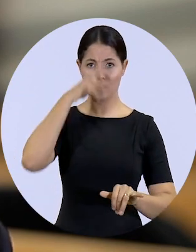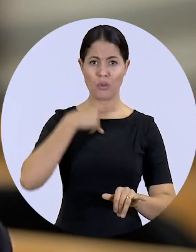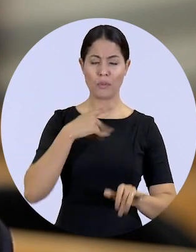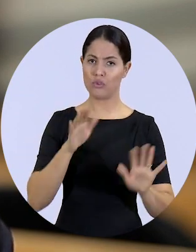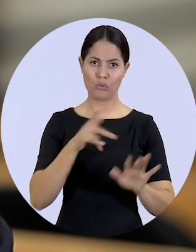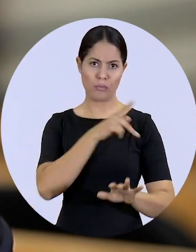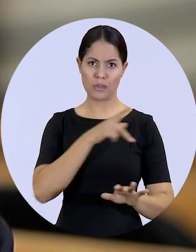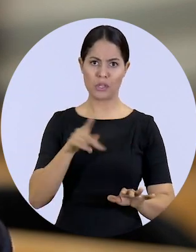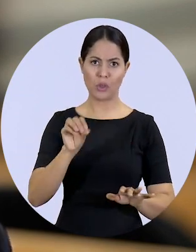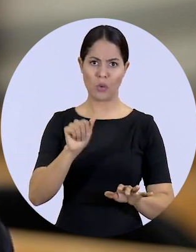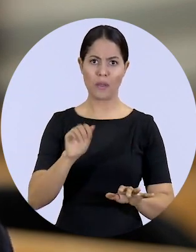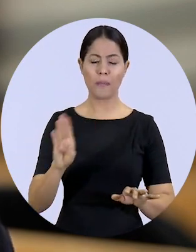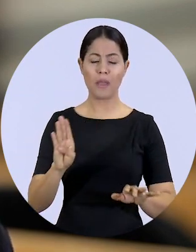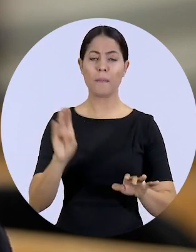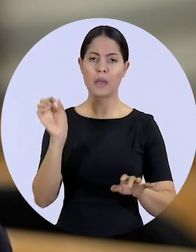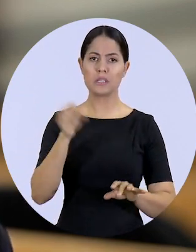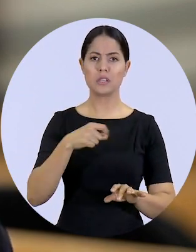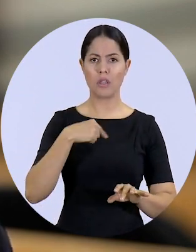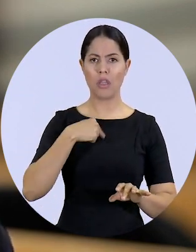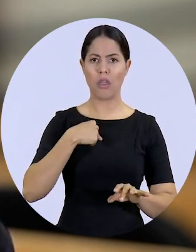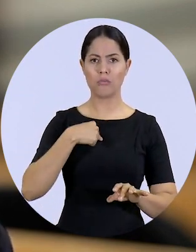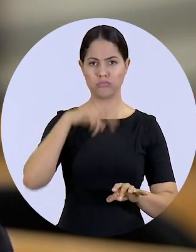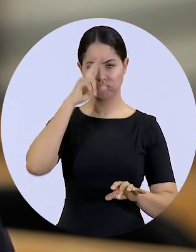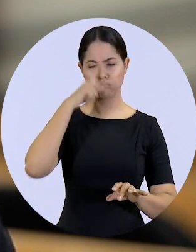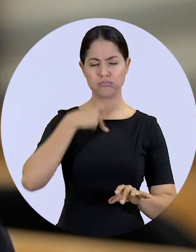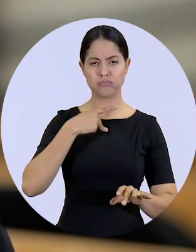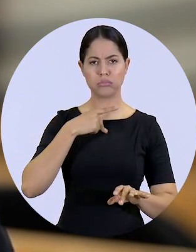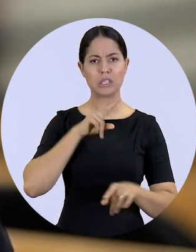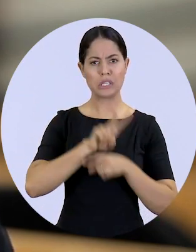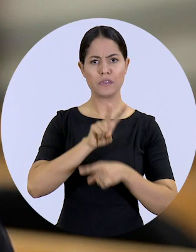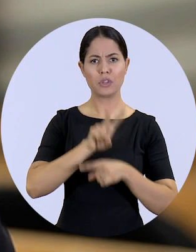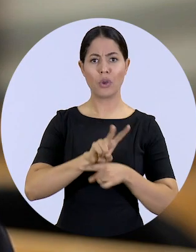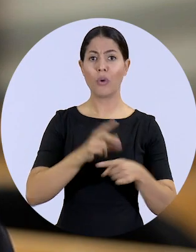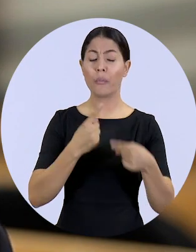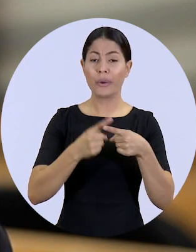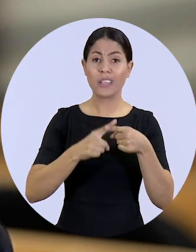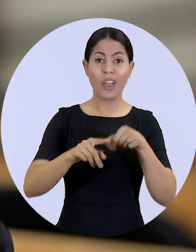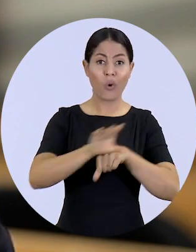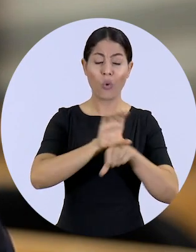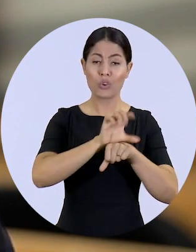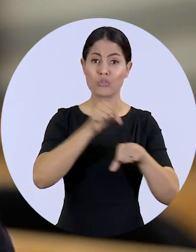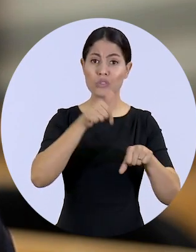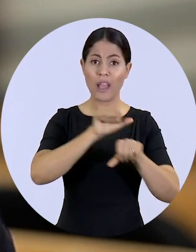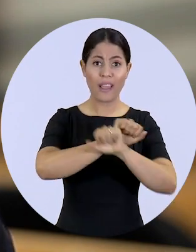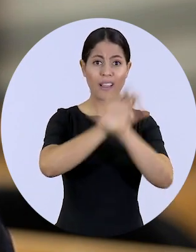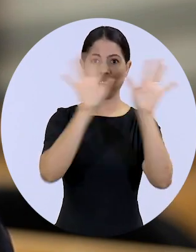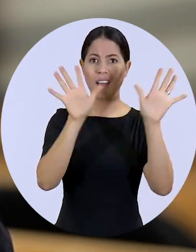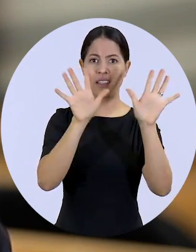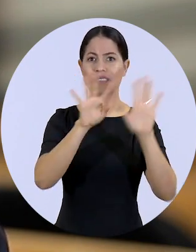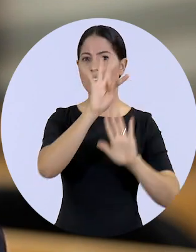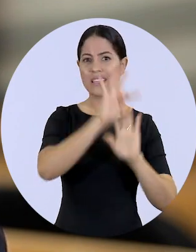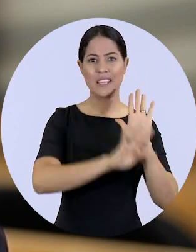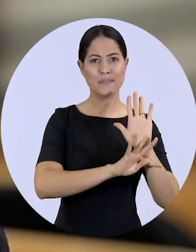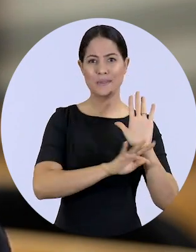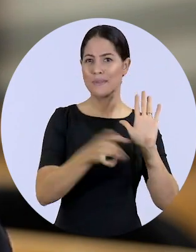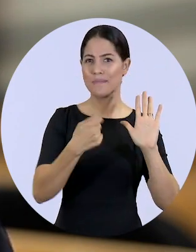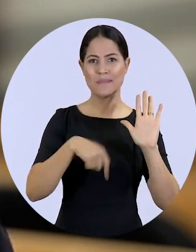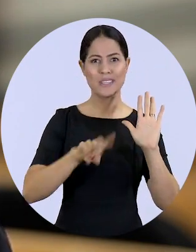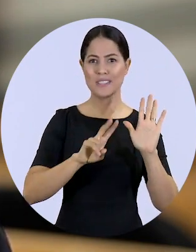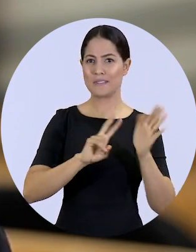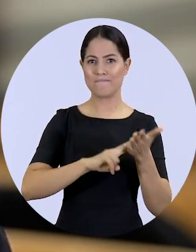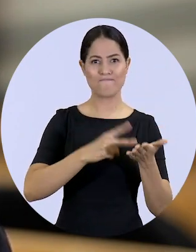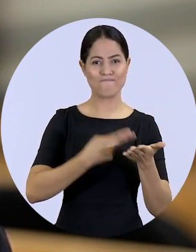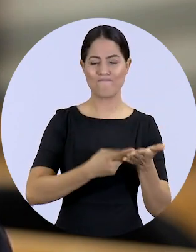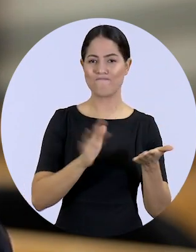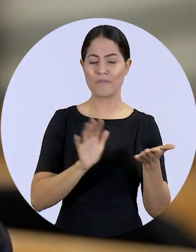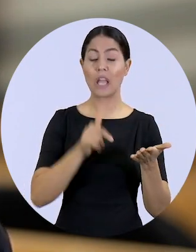pessoalmente, e aí eu não estou falando como presidente da OAB, mas eu, pessoalmente, sempre defendi isso, porque, para mim, a Constituição é muito clara. Existem textos que não cabem